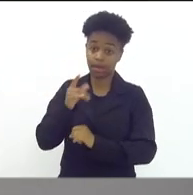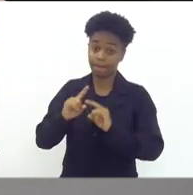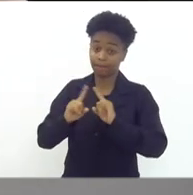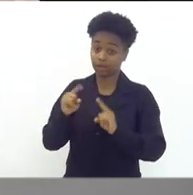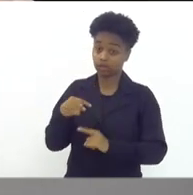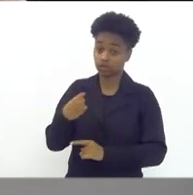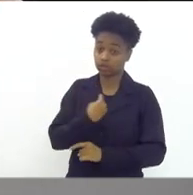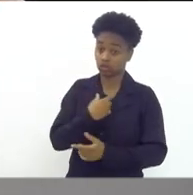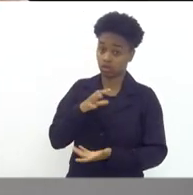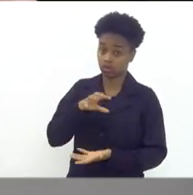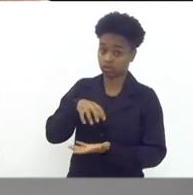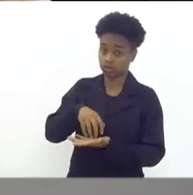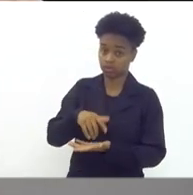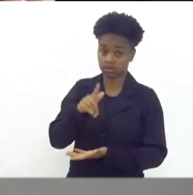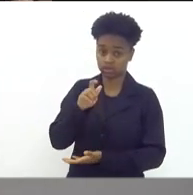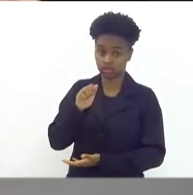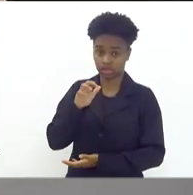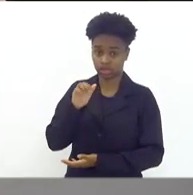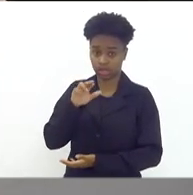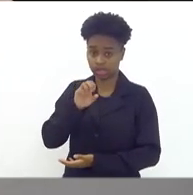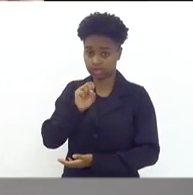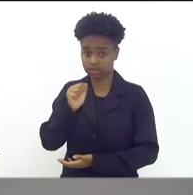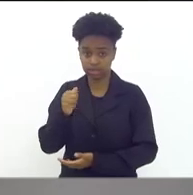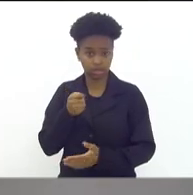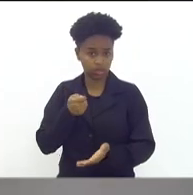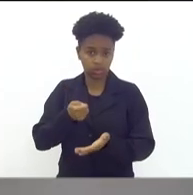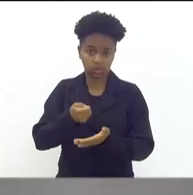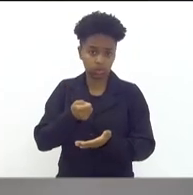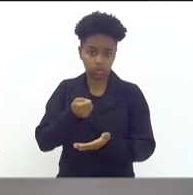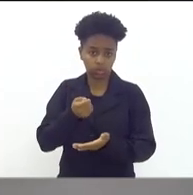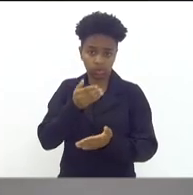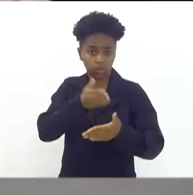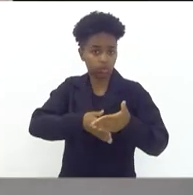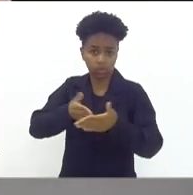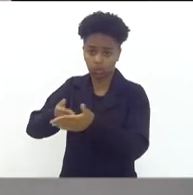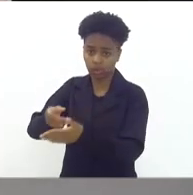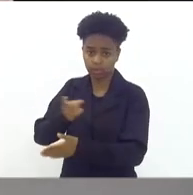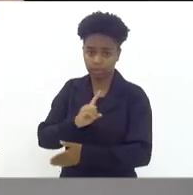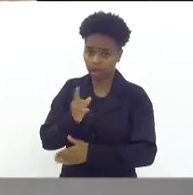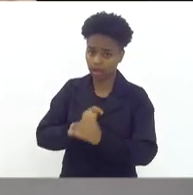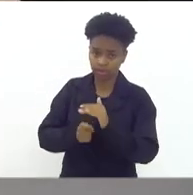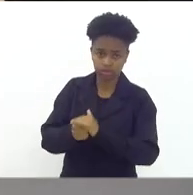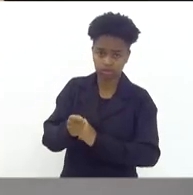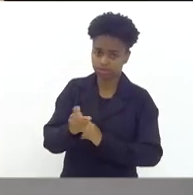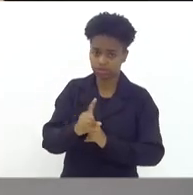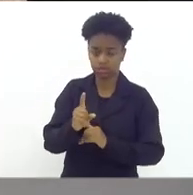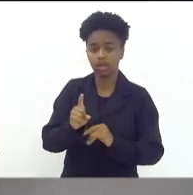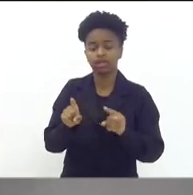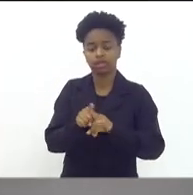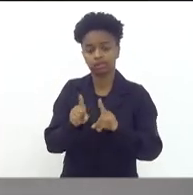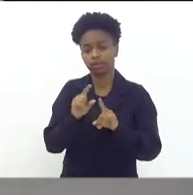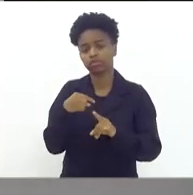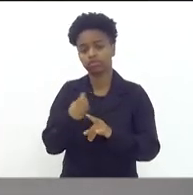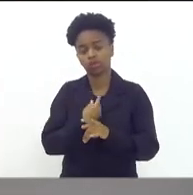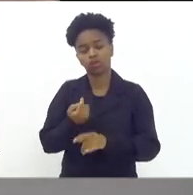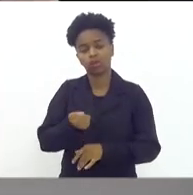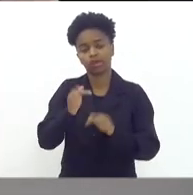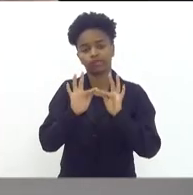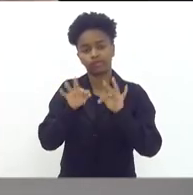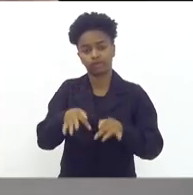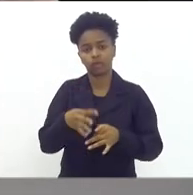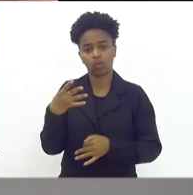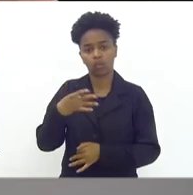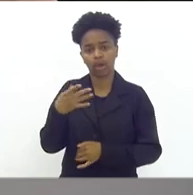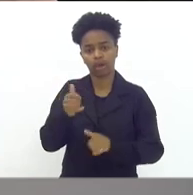agência reguladora jamais a gente vai impedir qualquer tipo de investimento e a gente vai concluir essa revisão para começar